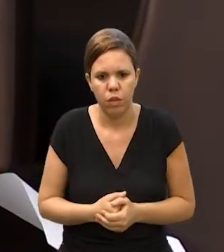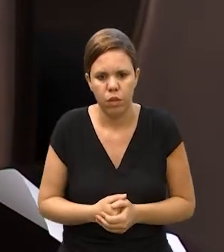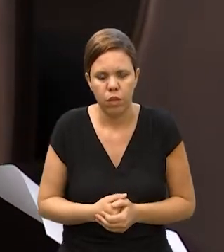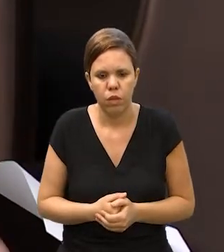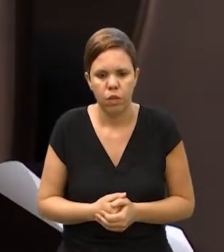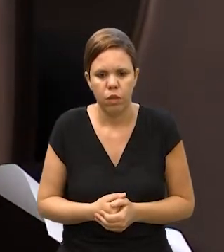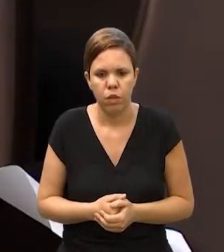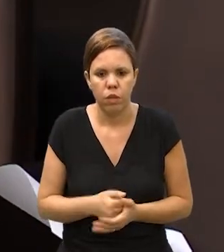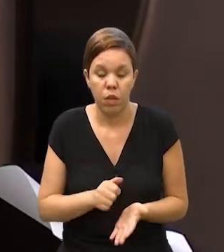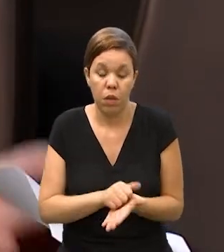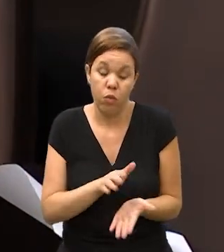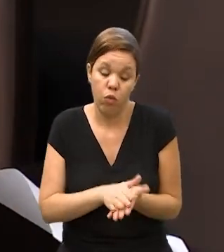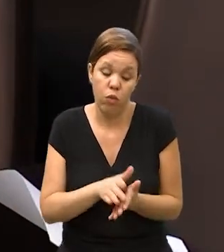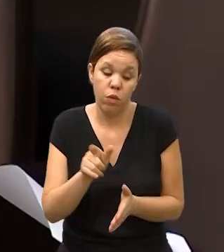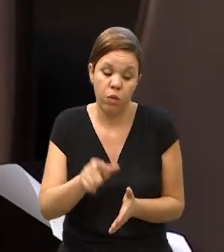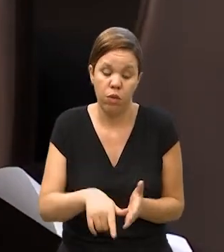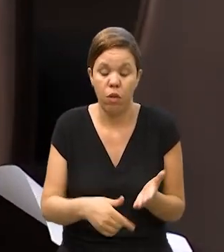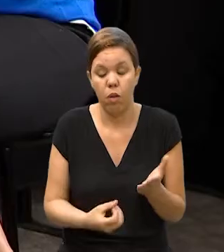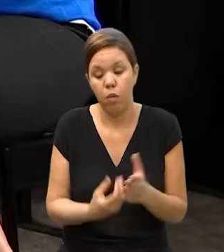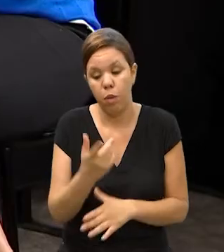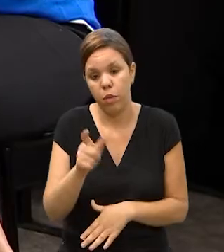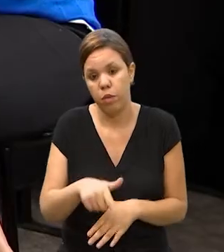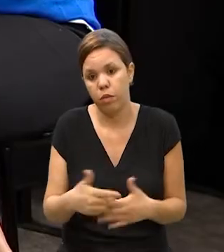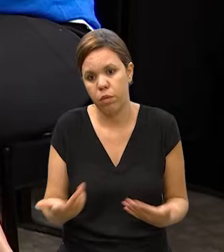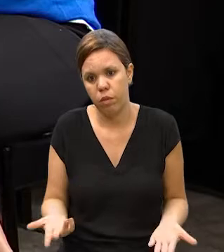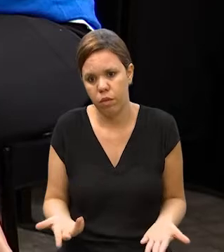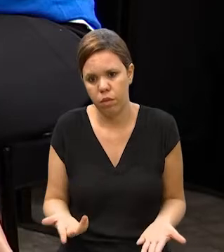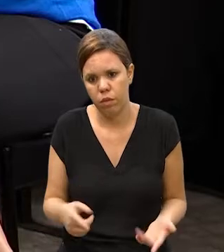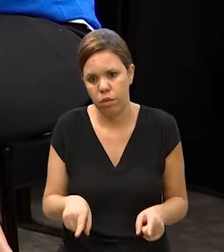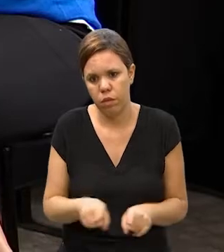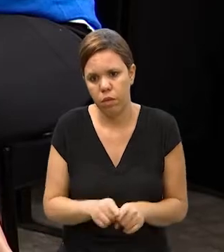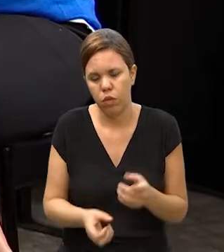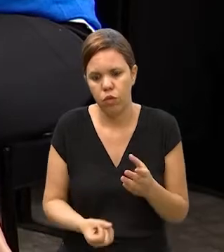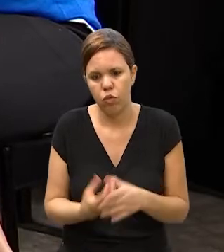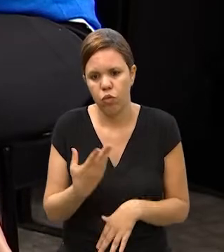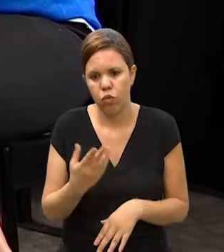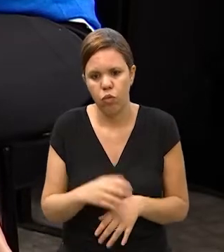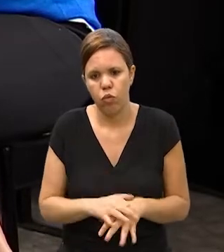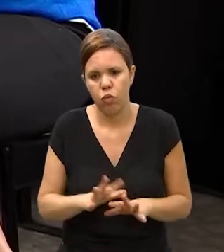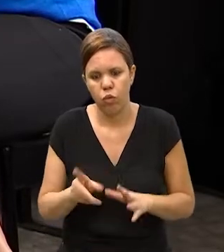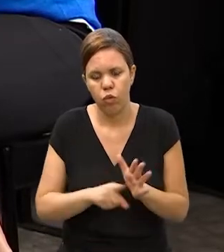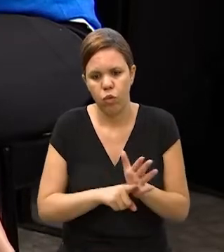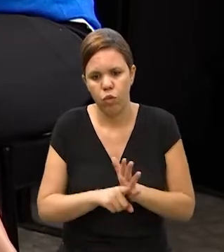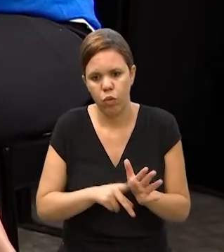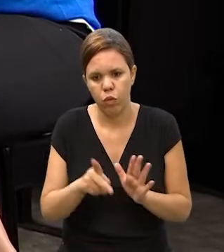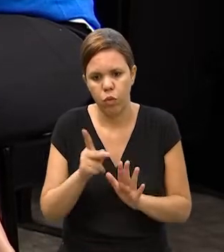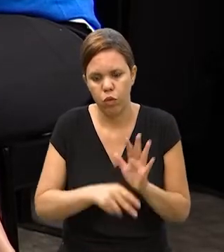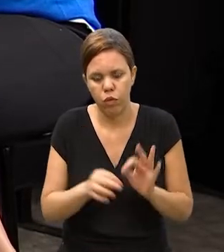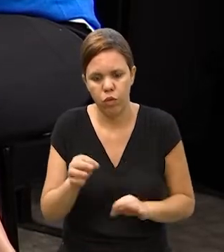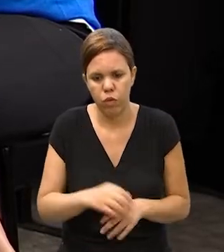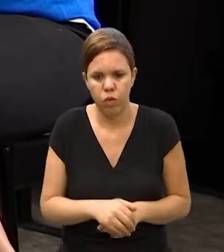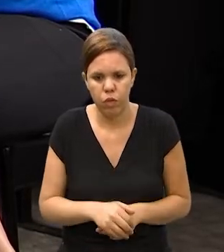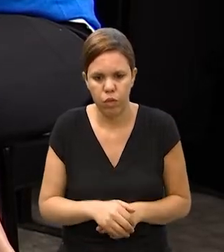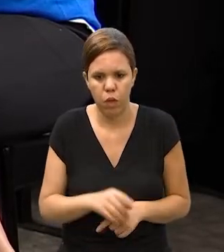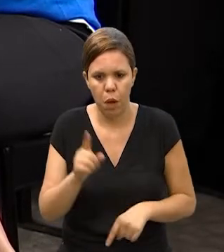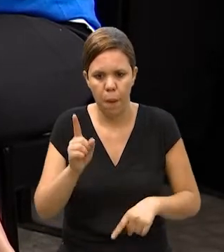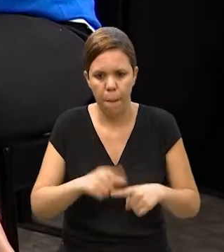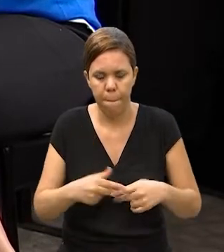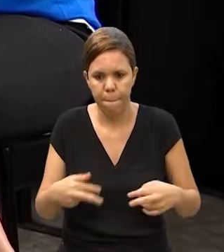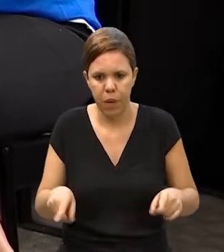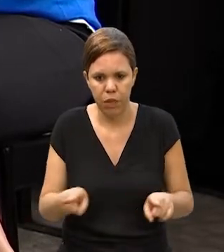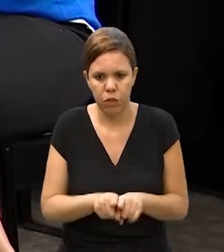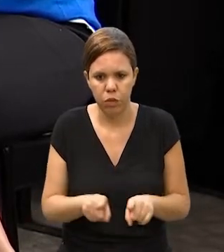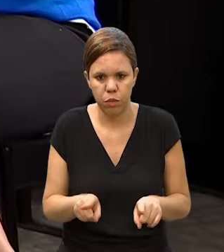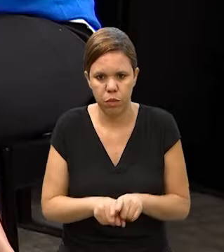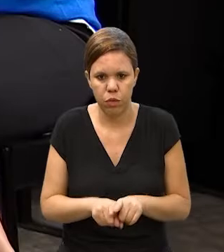enfim, alguma pessoa. E é assim que também surgiu por meio de estudo esse outro projeto aqui de equipamento eliminador